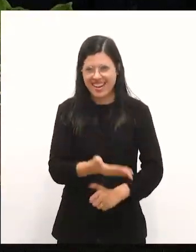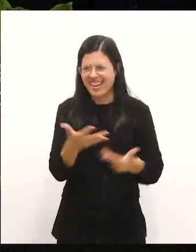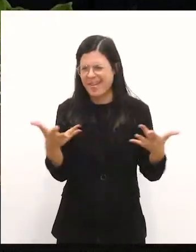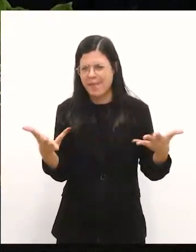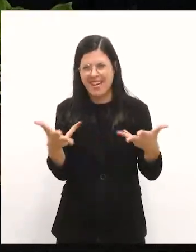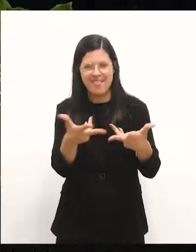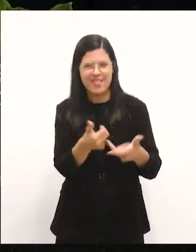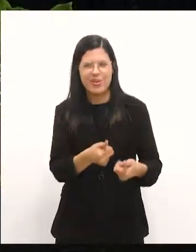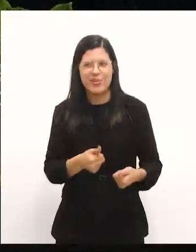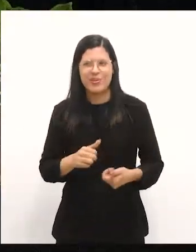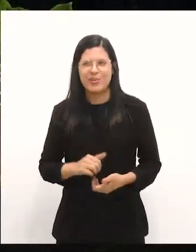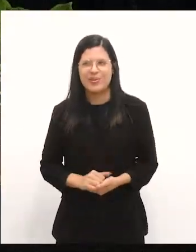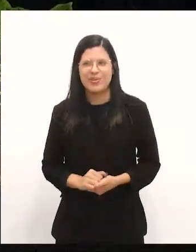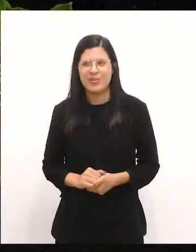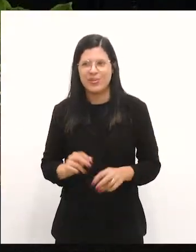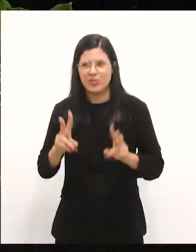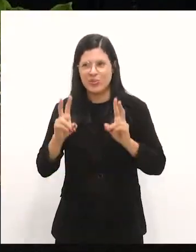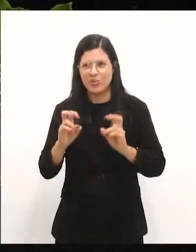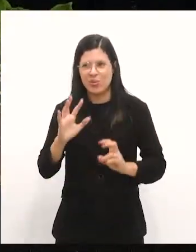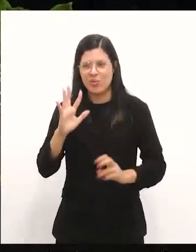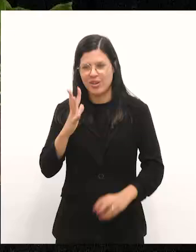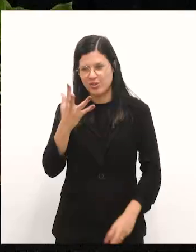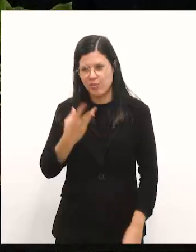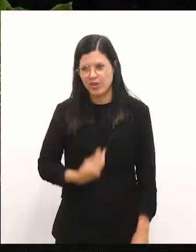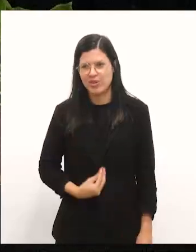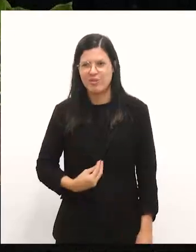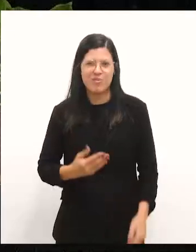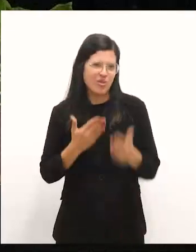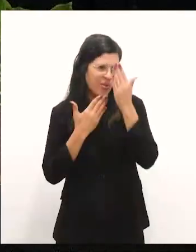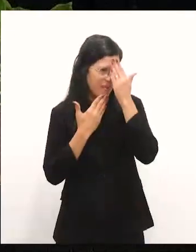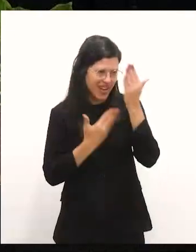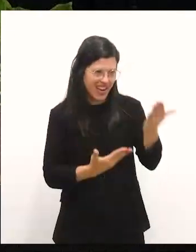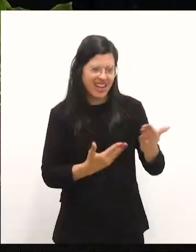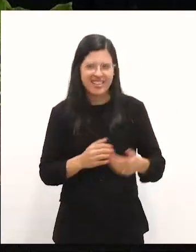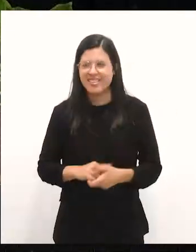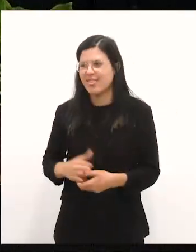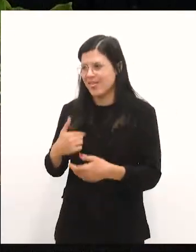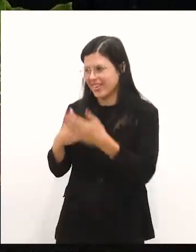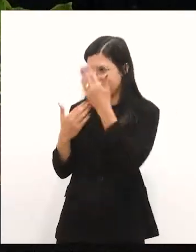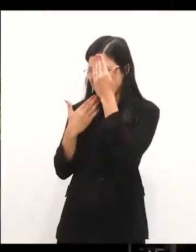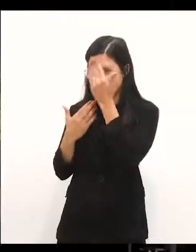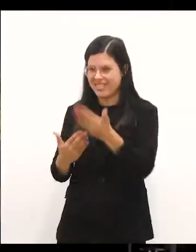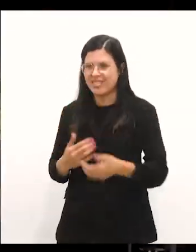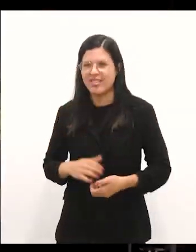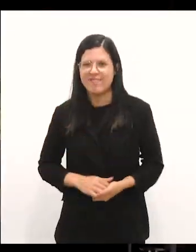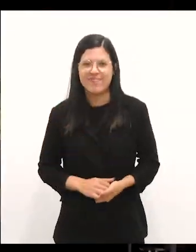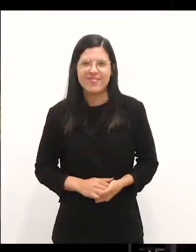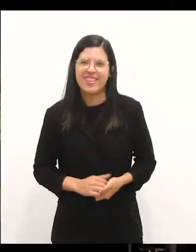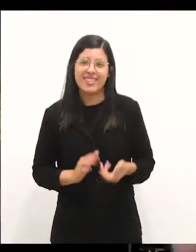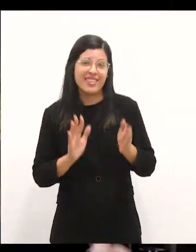é magnífico no que diz respeito ao espiritismo. Muito obrigada, Alexandre. Eu que